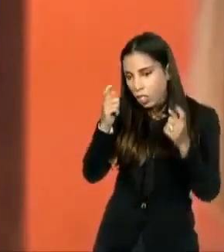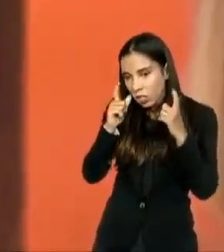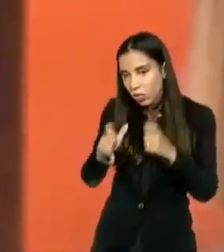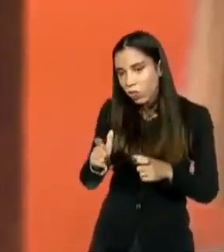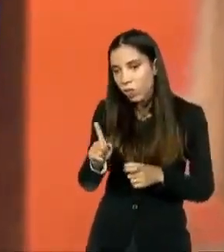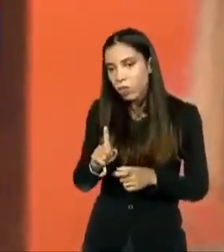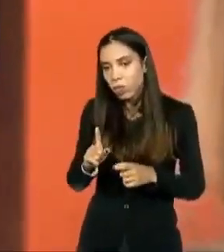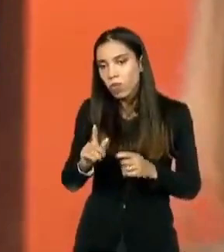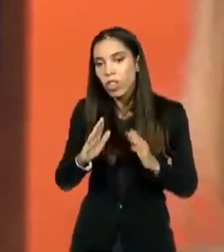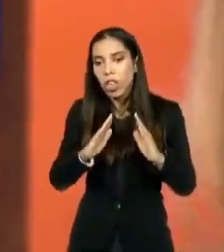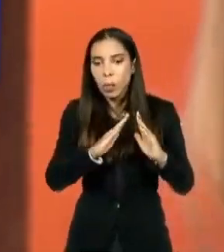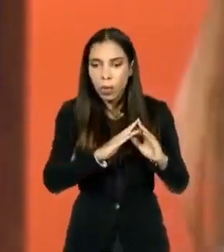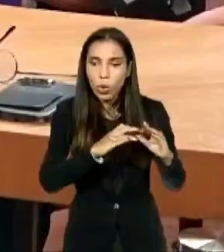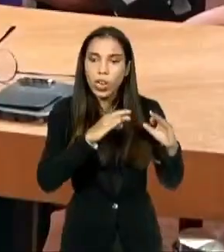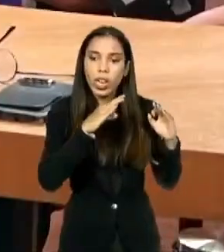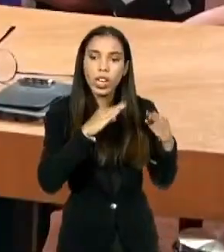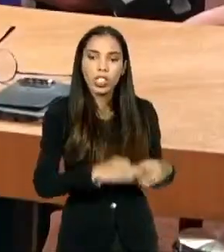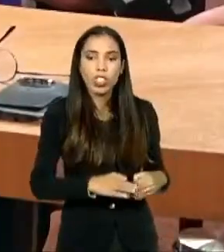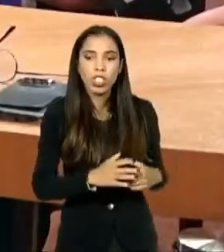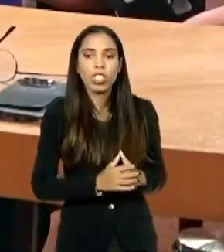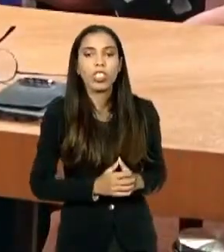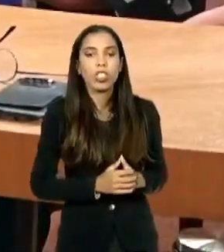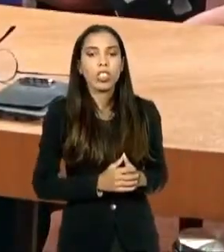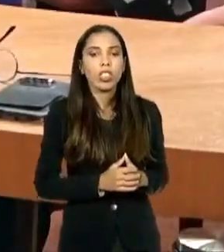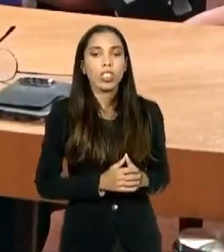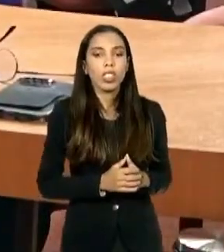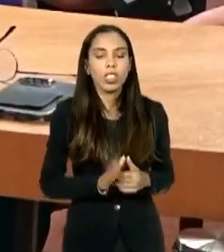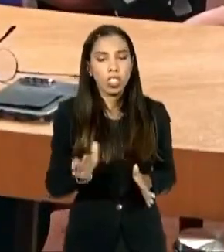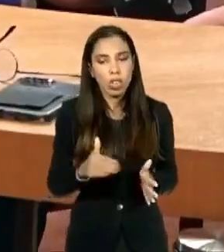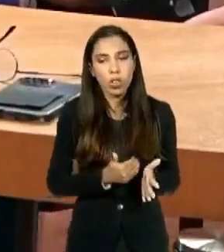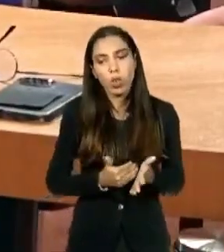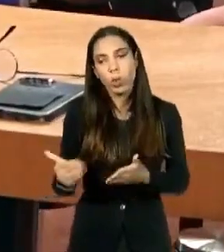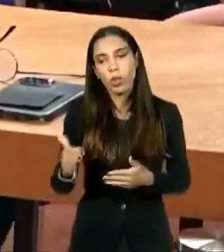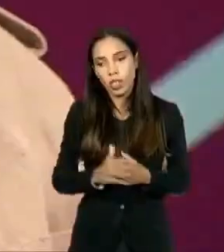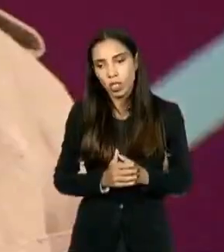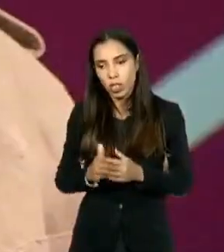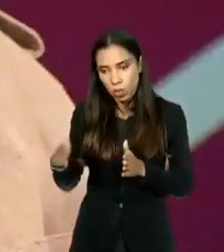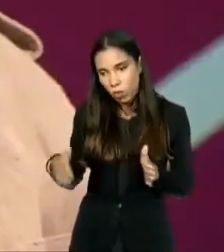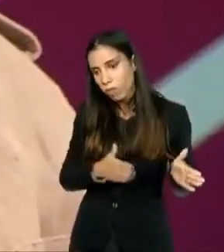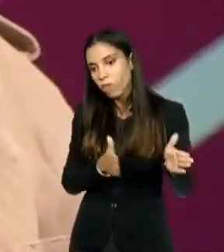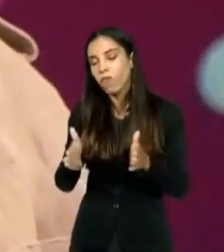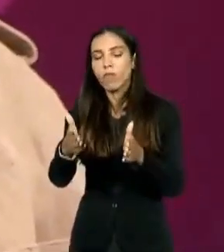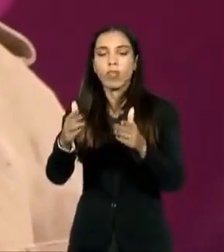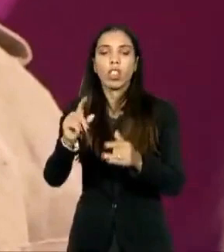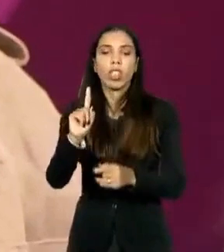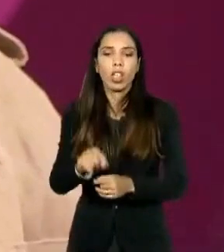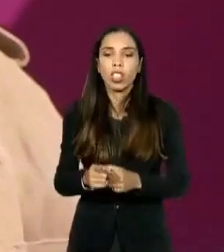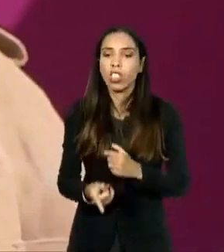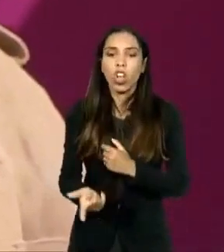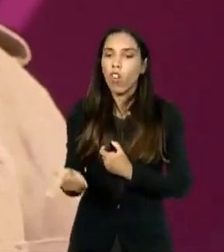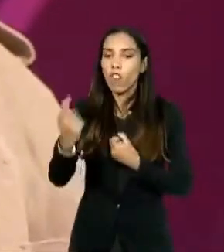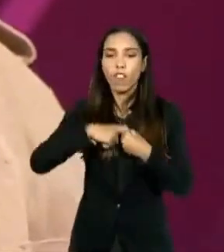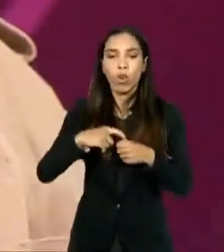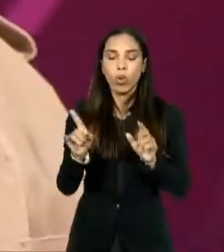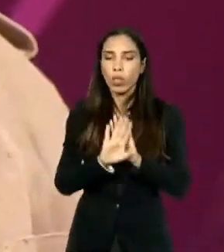moradia digna é interessante. Não é utopia. Hã? Não é utopia. Já está começando. O mundo caminha para um momento de não retorno em relação